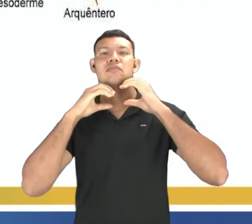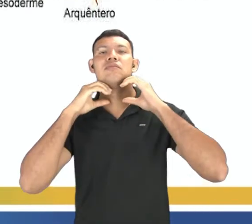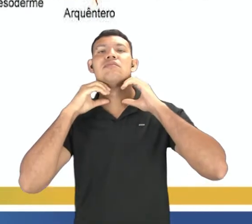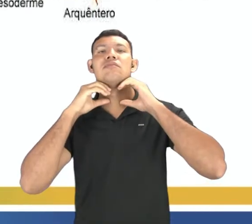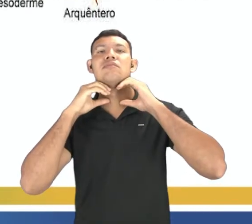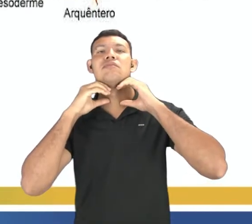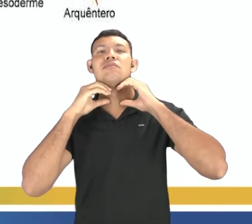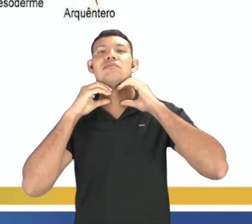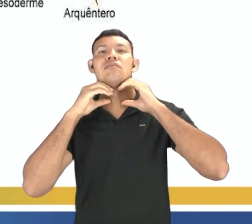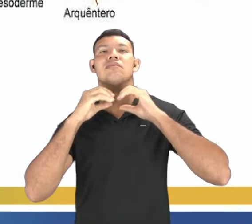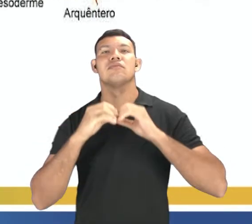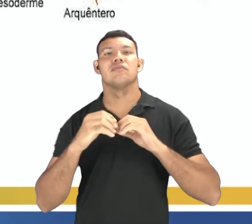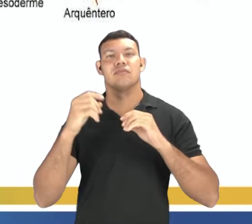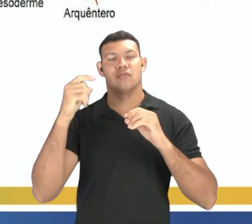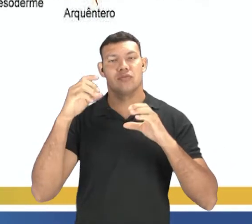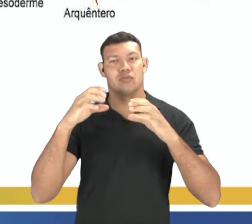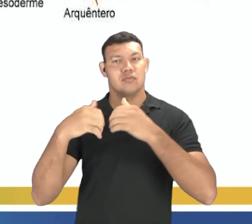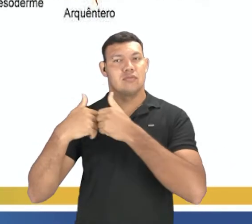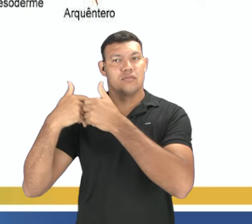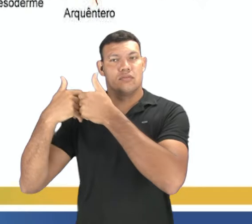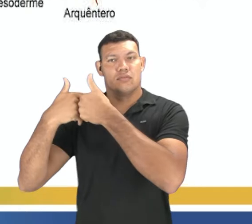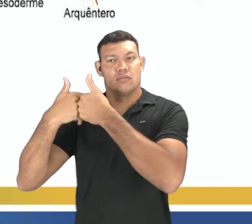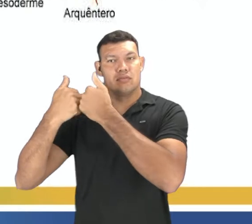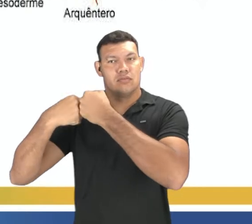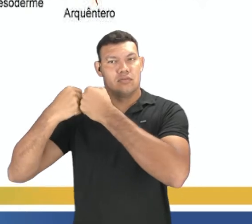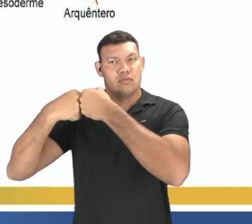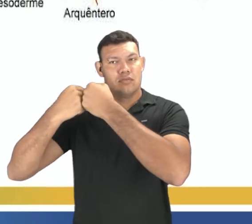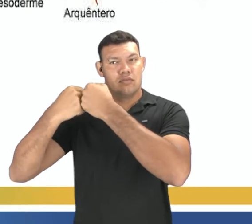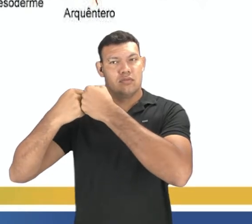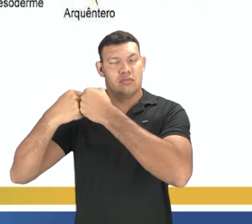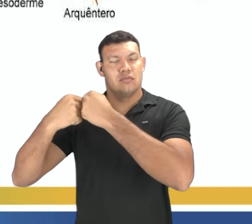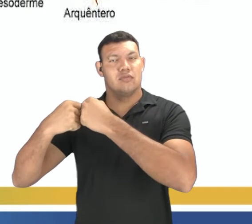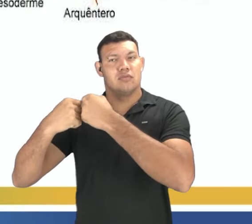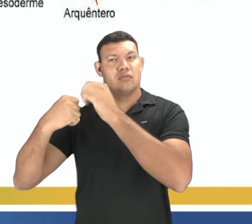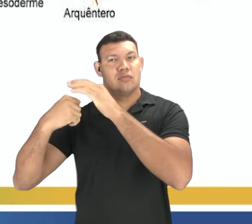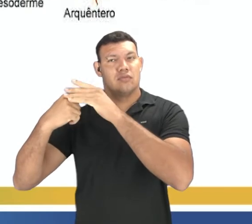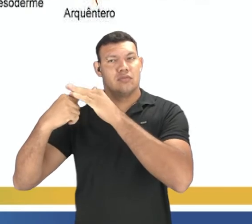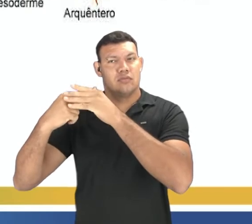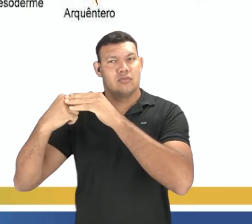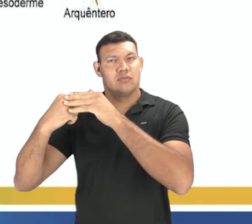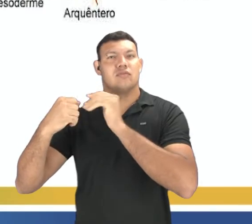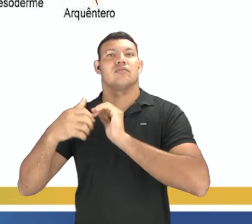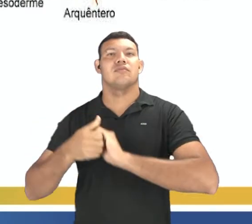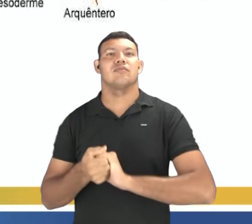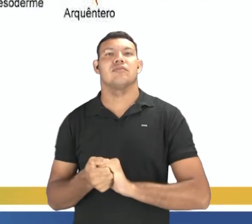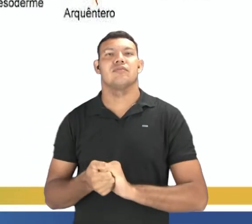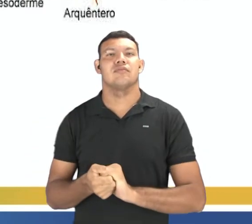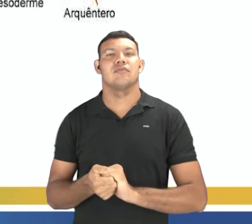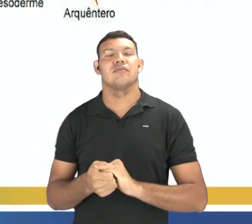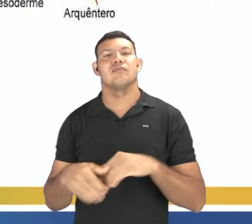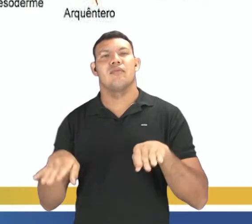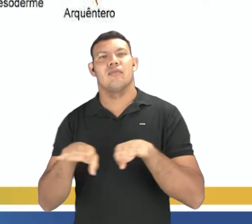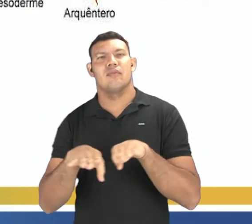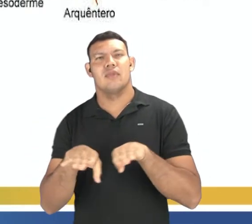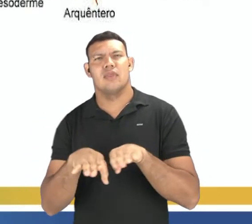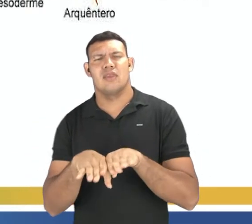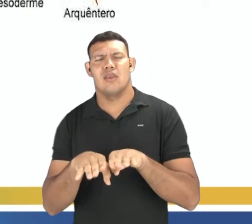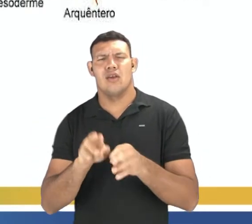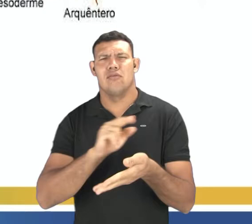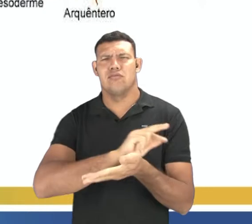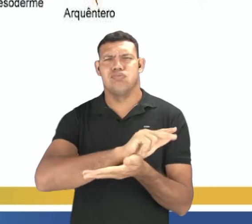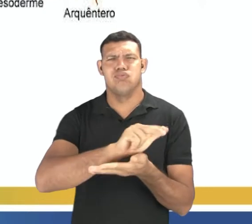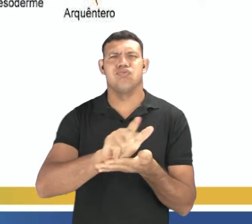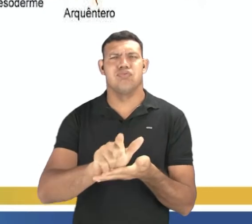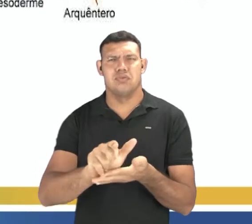E também ele trabalha no sistema nervoso, no encefalo, os neurônios e entre outros. Então,